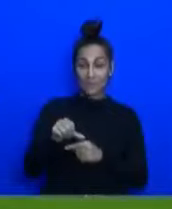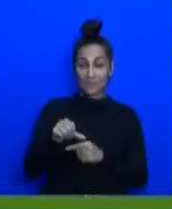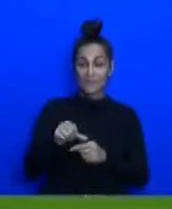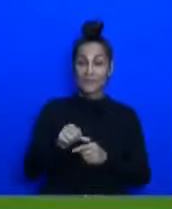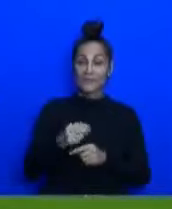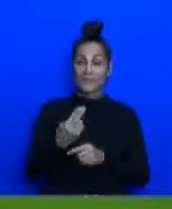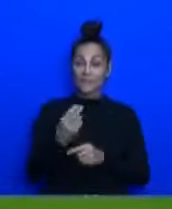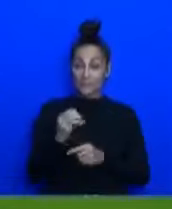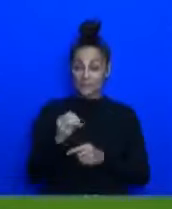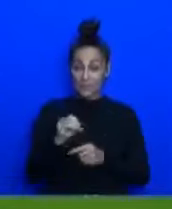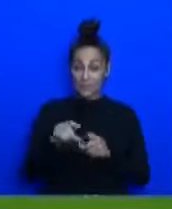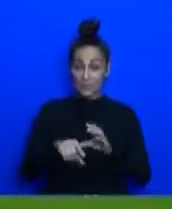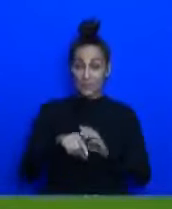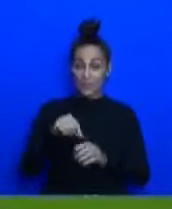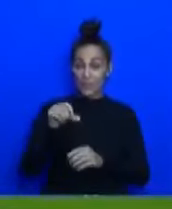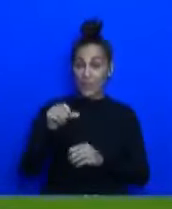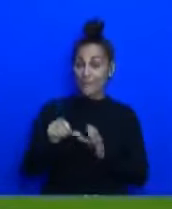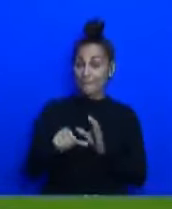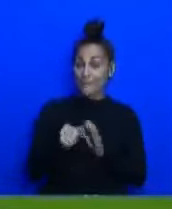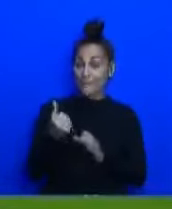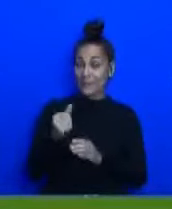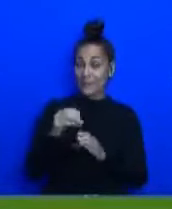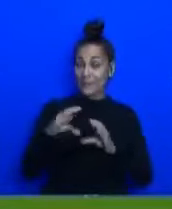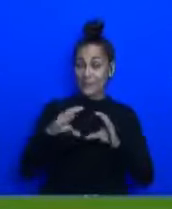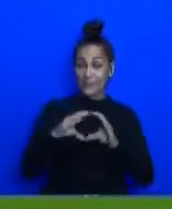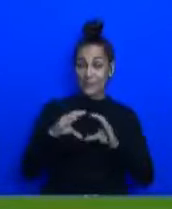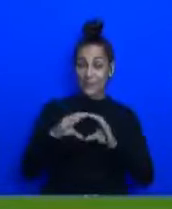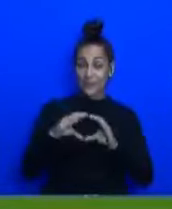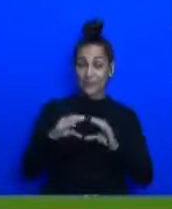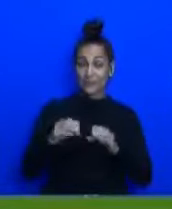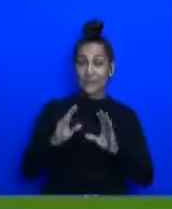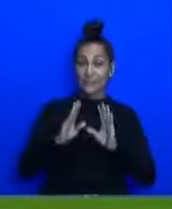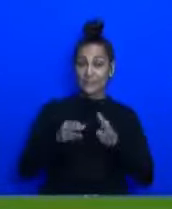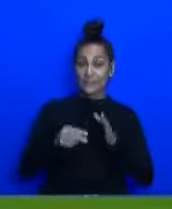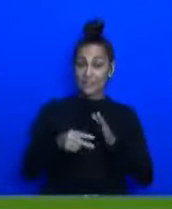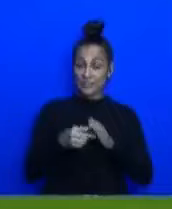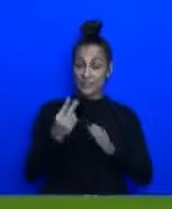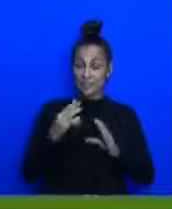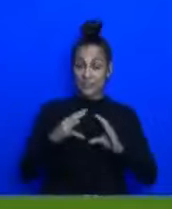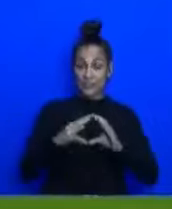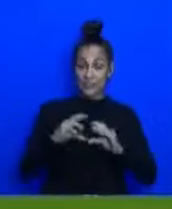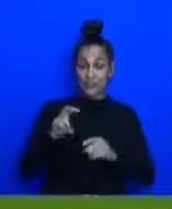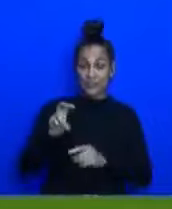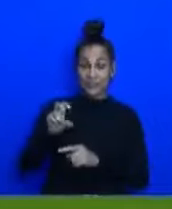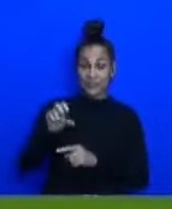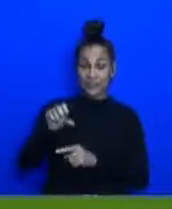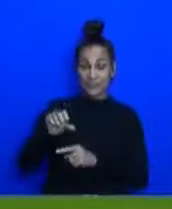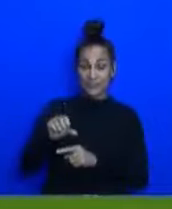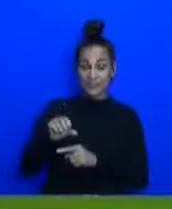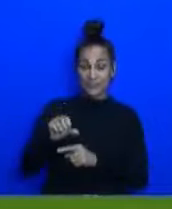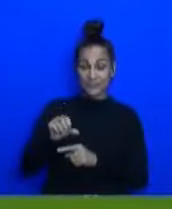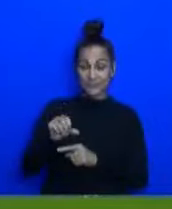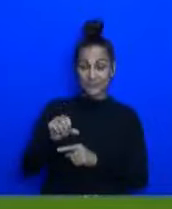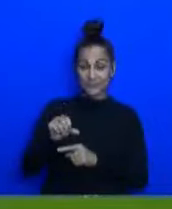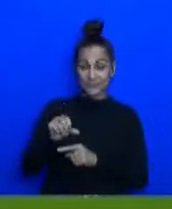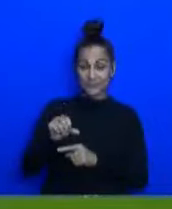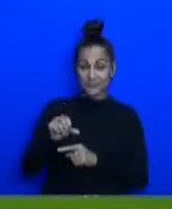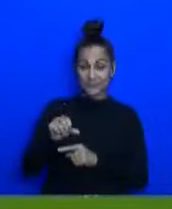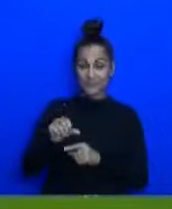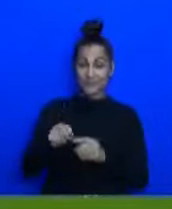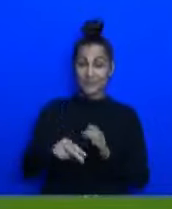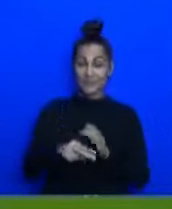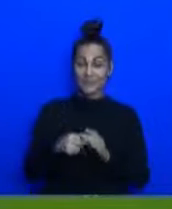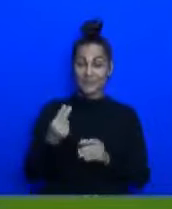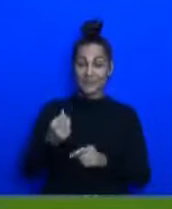das 20 da Lotomania dessa noite. Sendo sorteada já a segunda bola, 59. 59, a